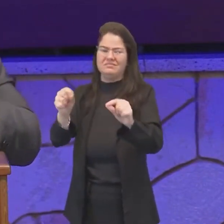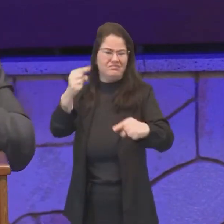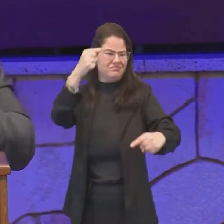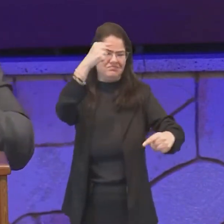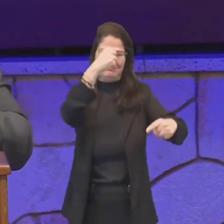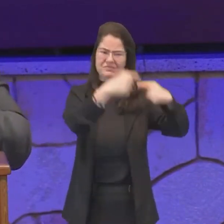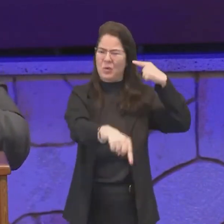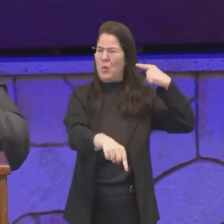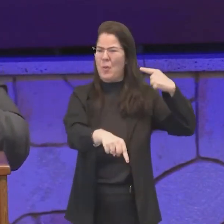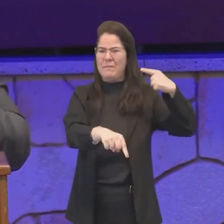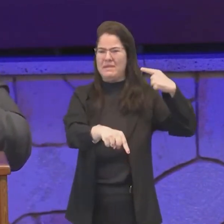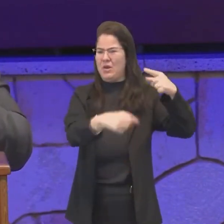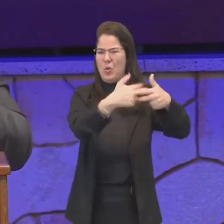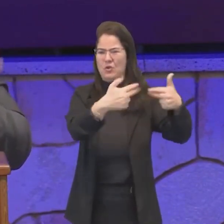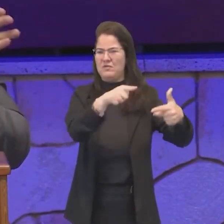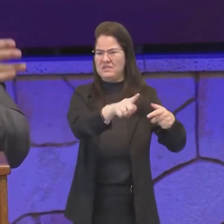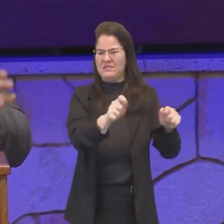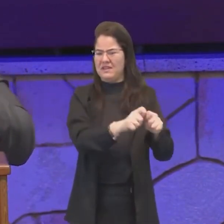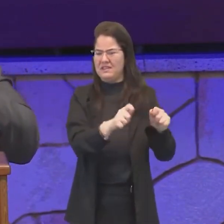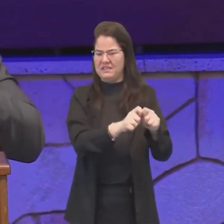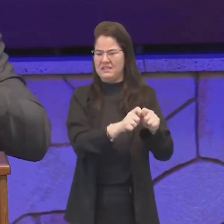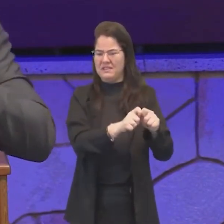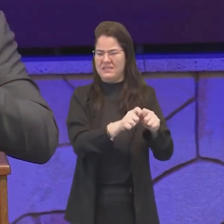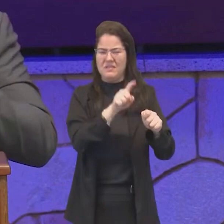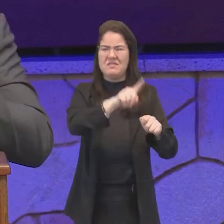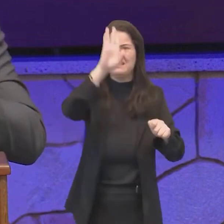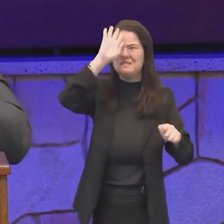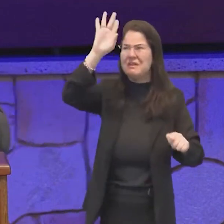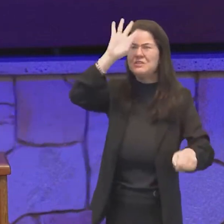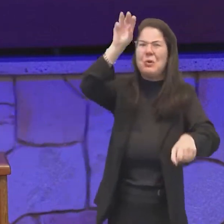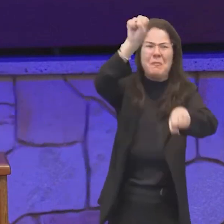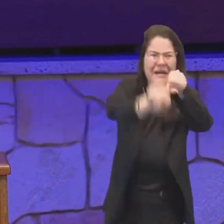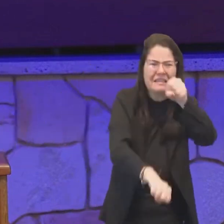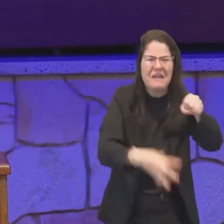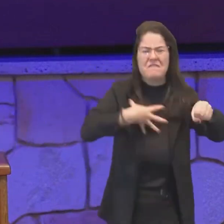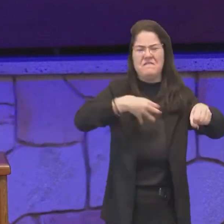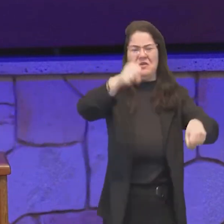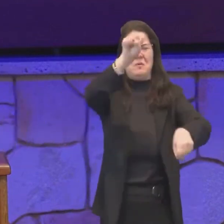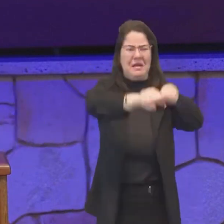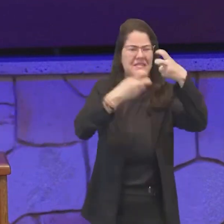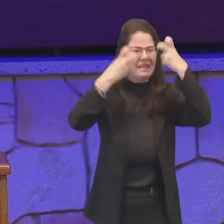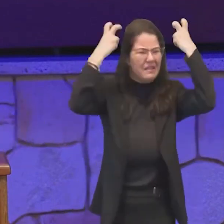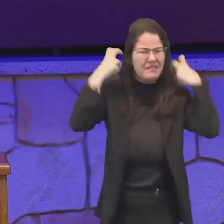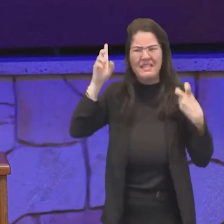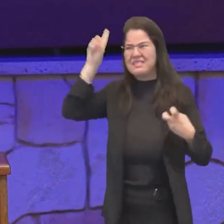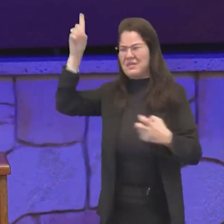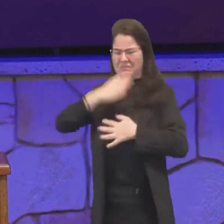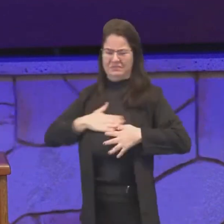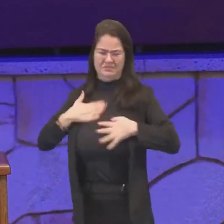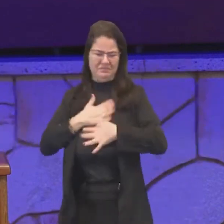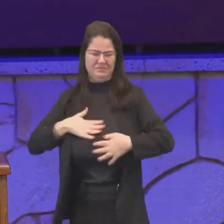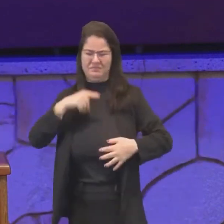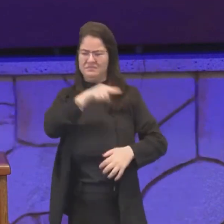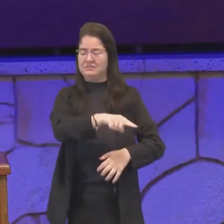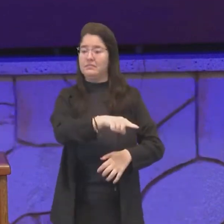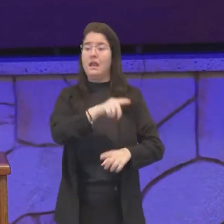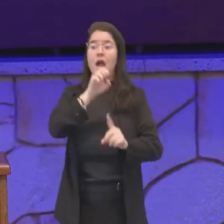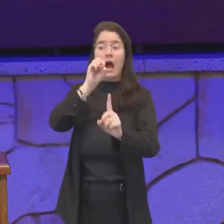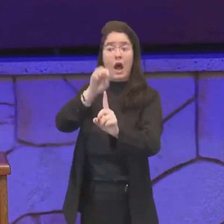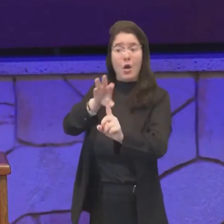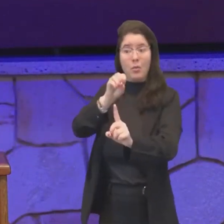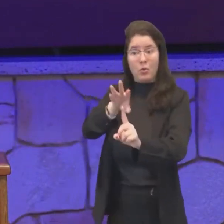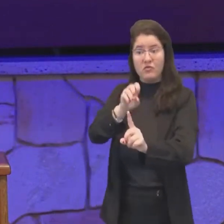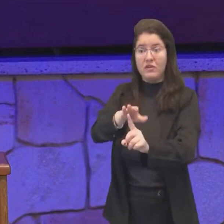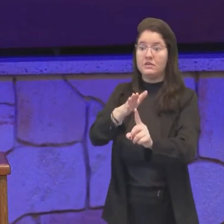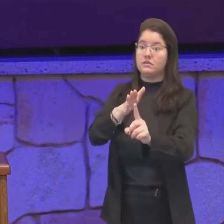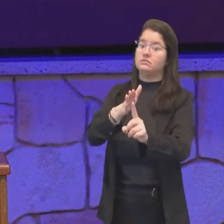fora daquilo que vocês imaginam ser que agrada a Deus. Então ele fala, e aí ele